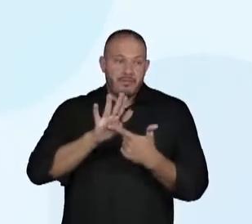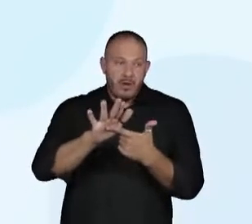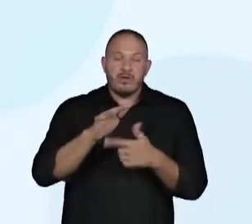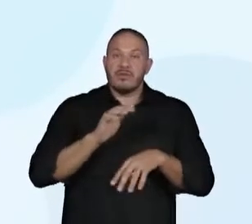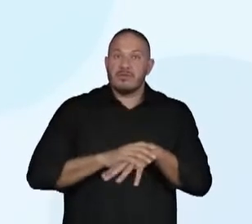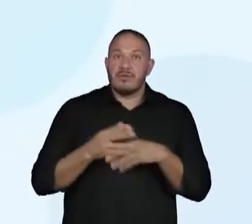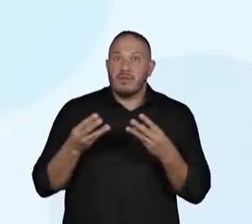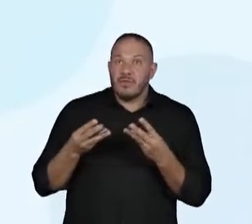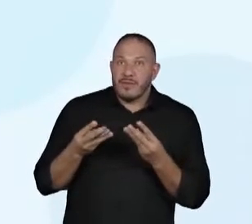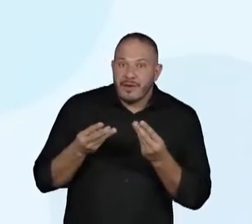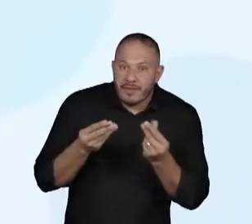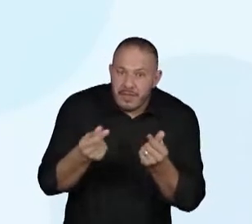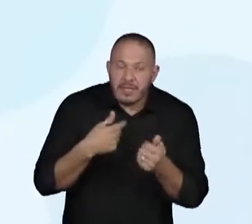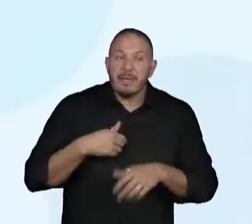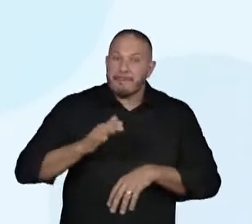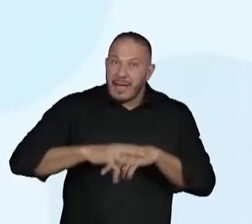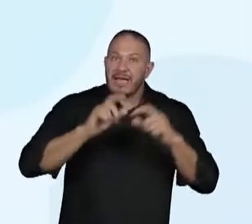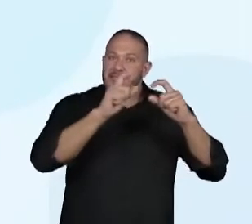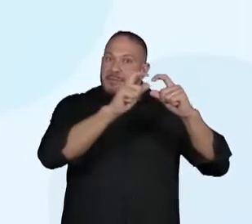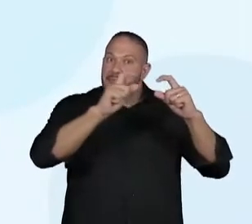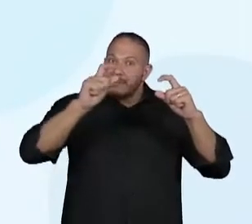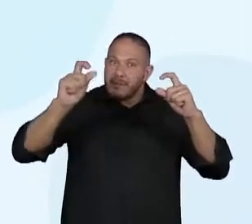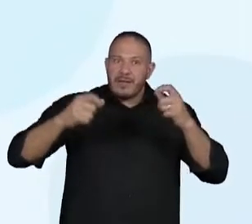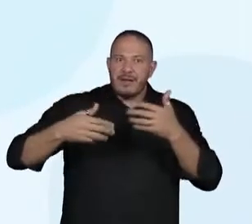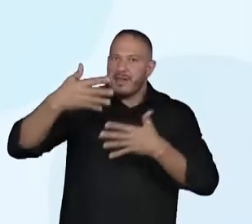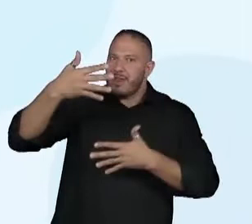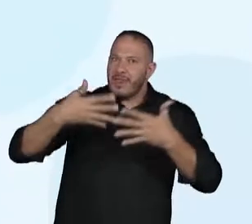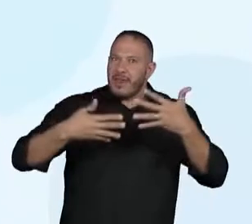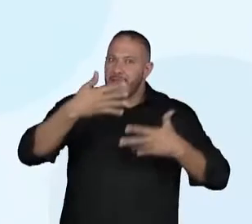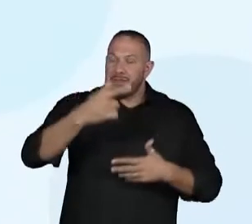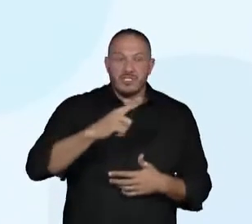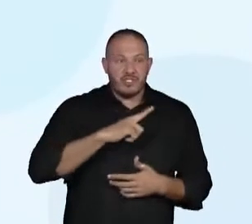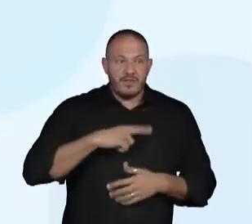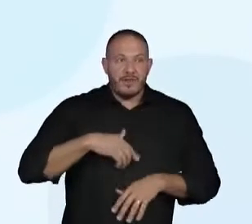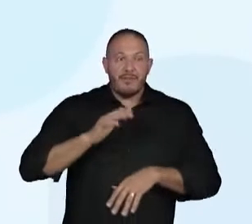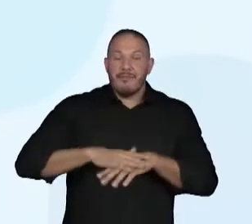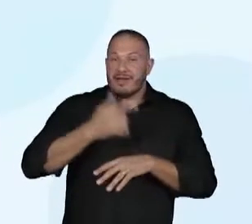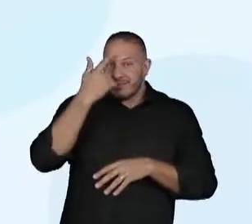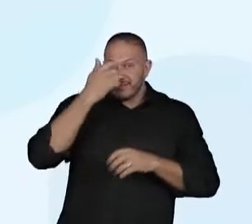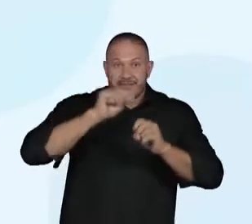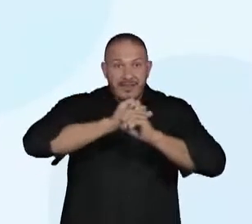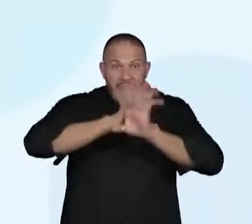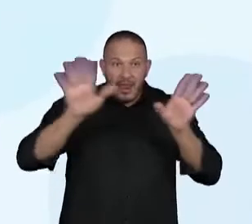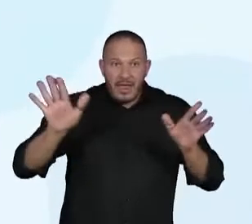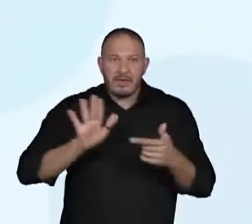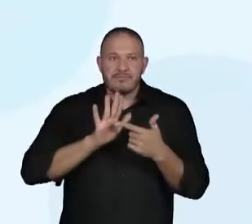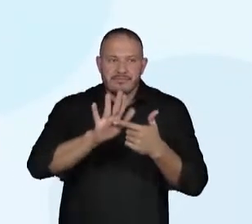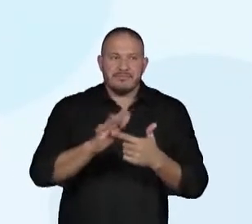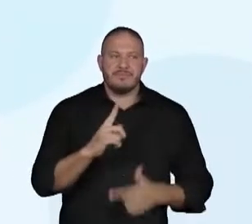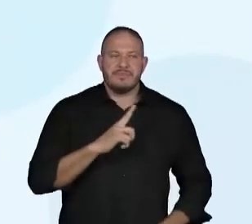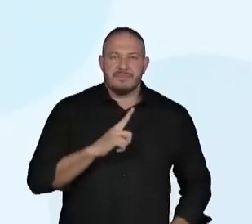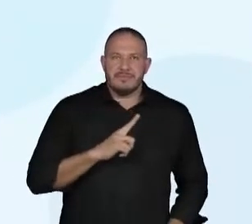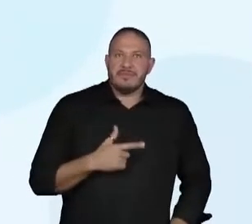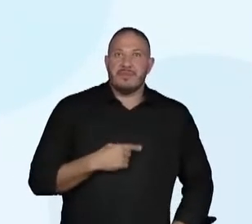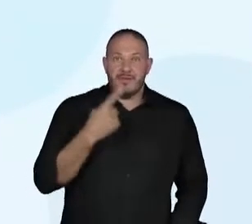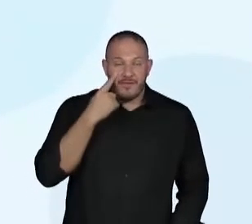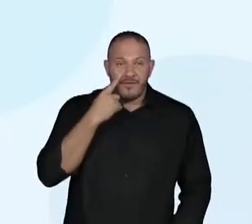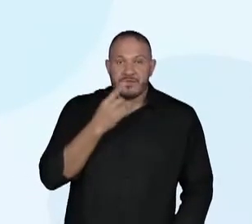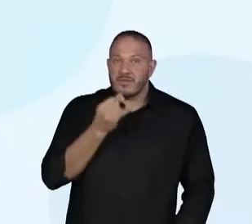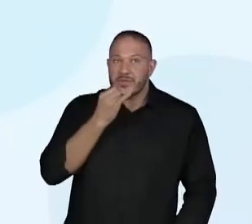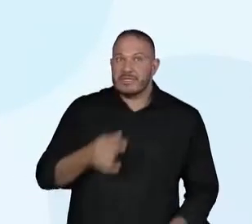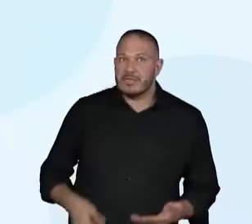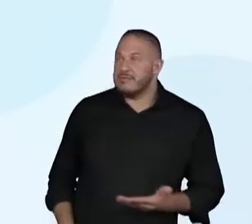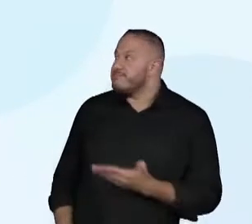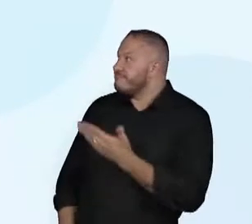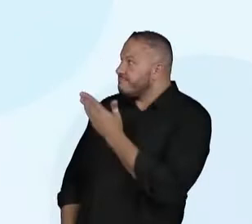seja, quanto mais pixels uma imagem tiver, mais nítida ela será. Veja o exemplo abaixo de